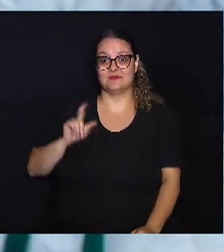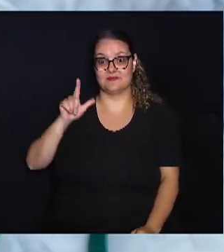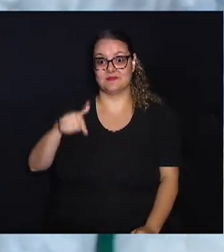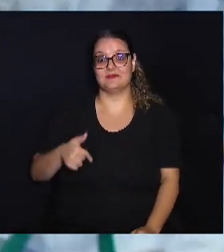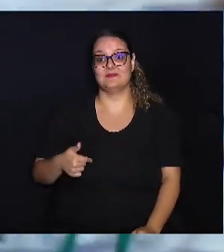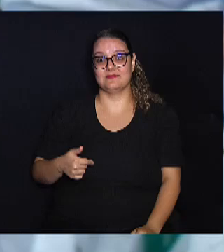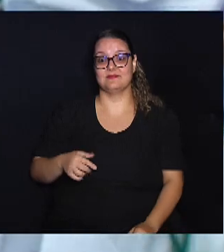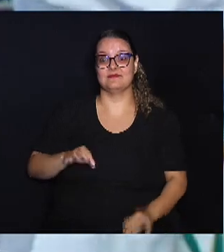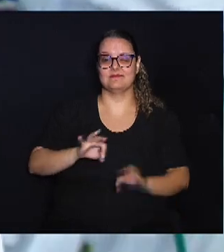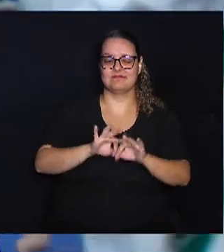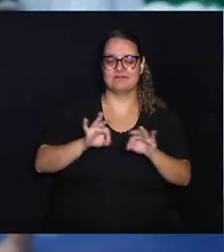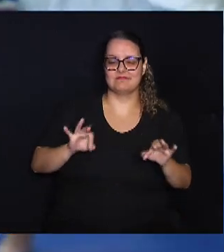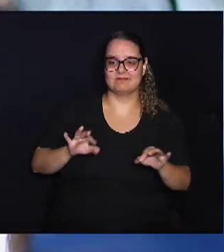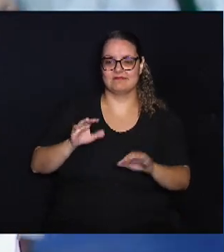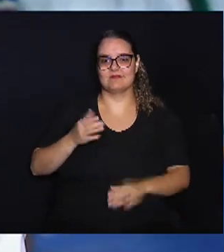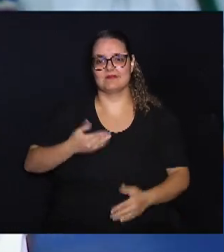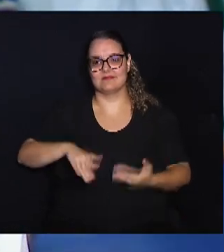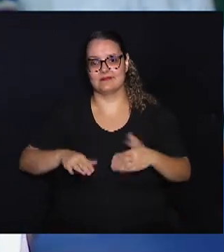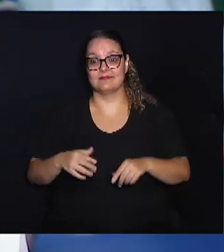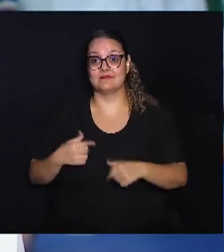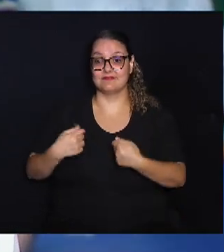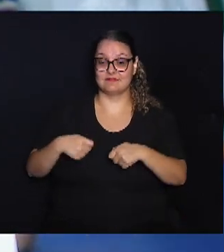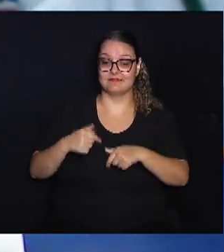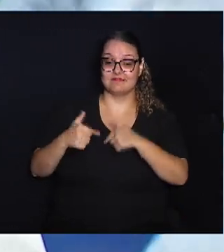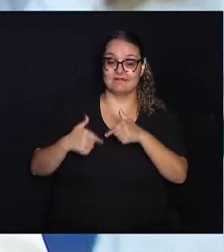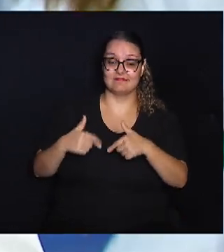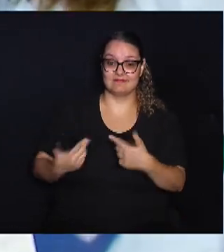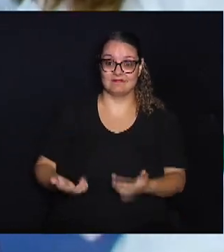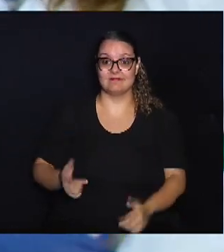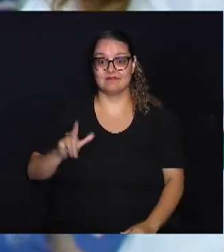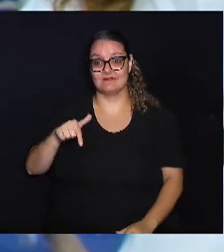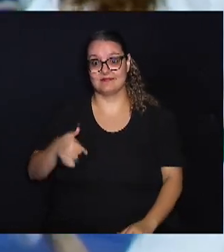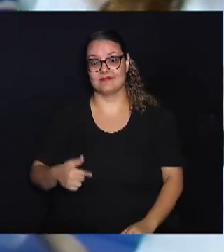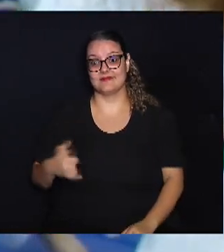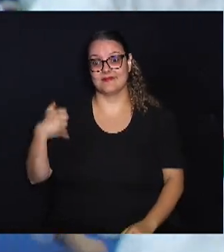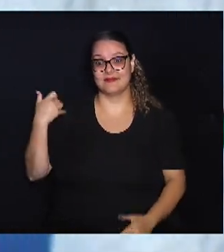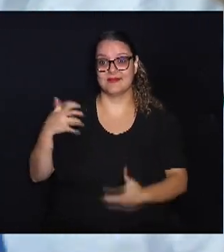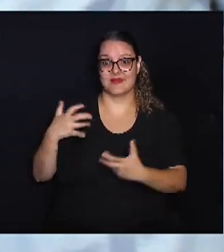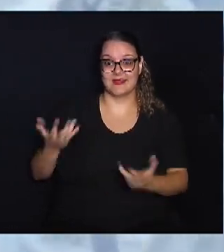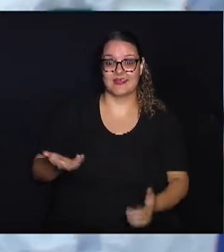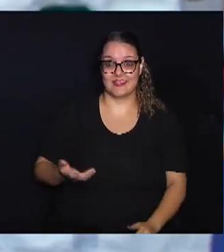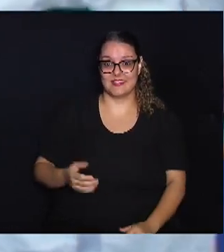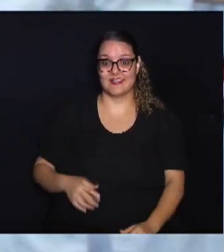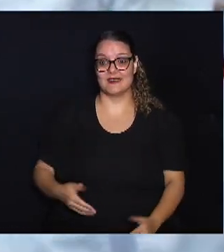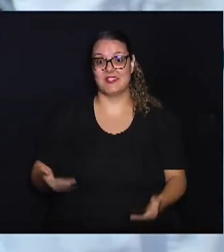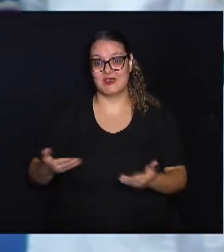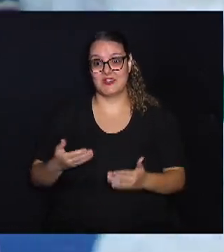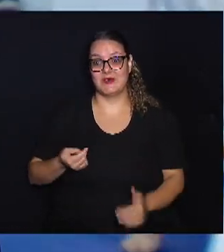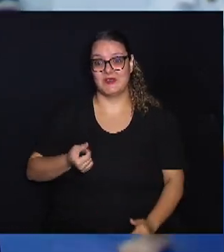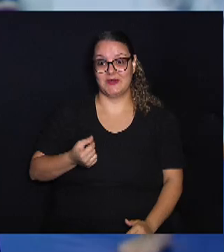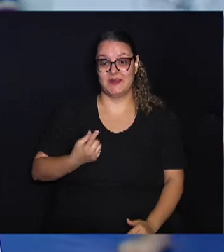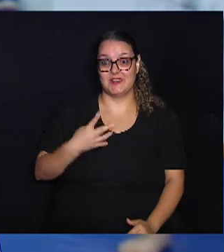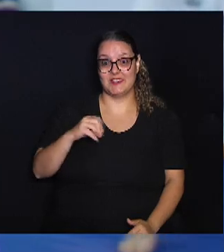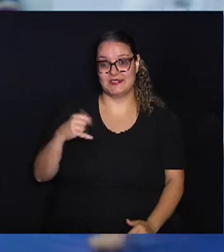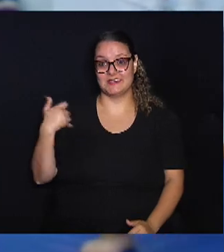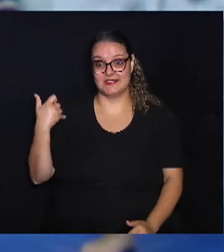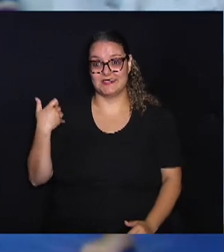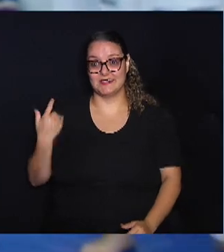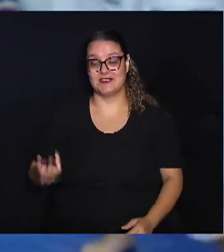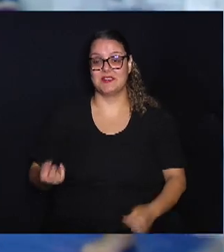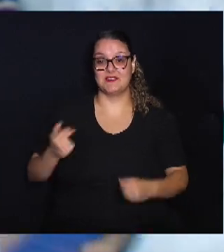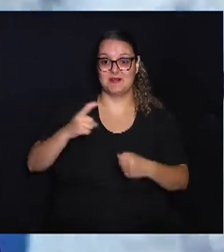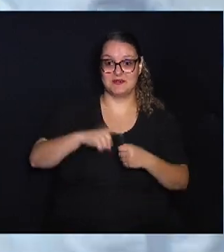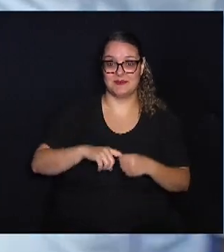acabou se afastando um pouquinho do karatê, porque tem que trabalhar, e depois de velho, né, hoje com nossos quase 40 anos aí, a gente volta